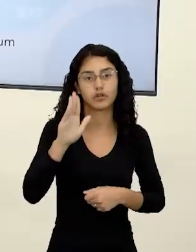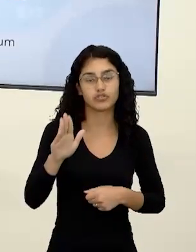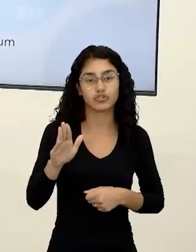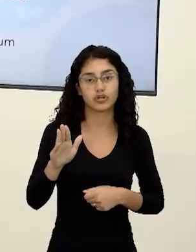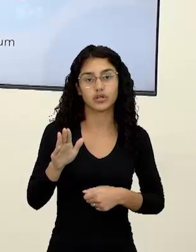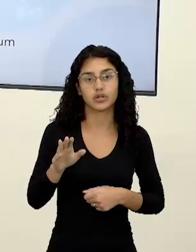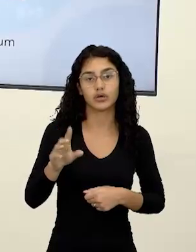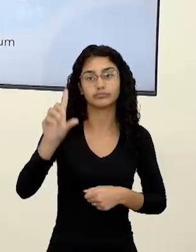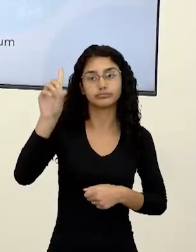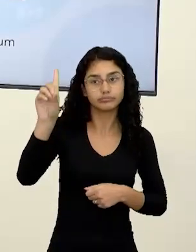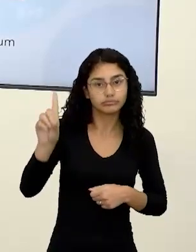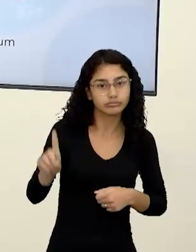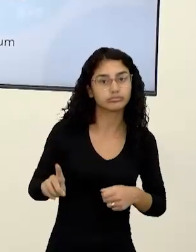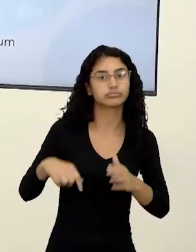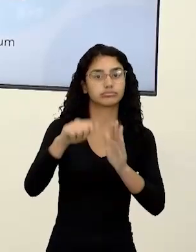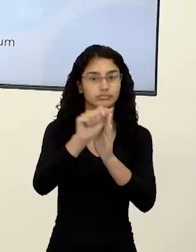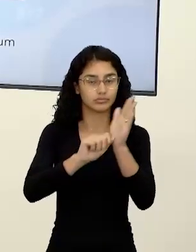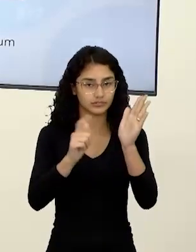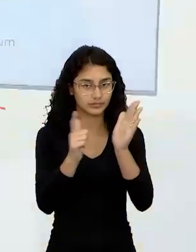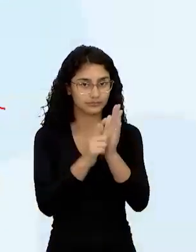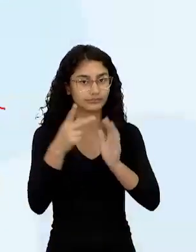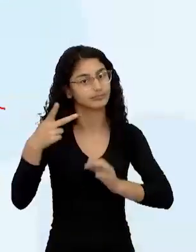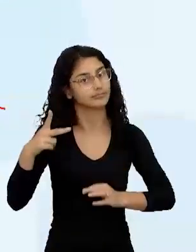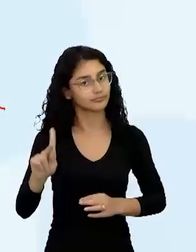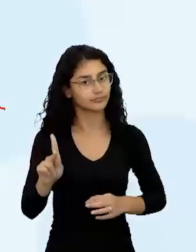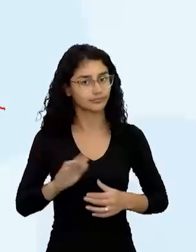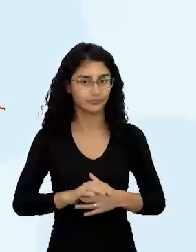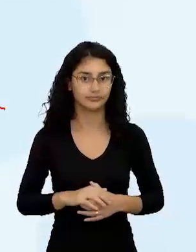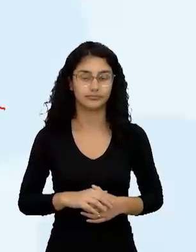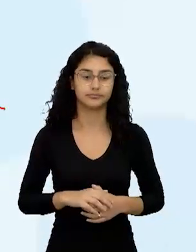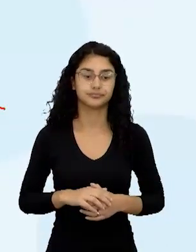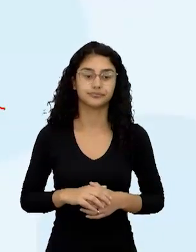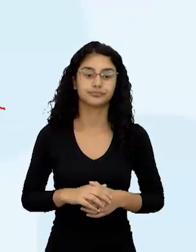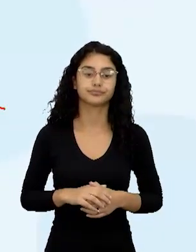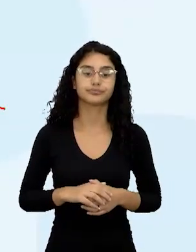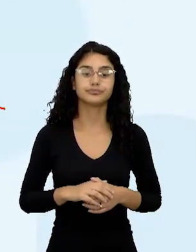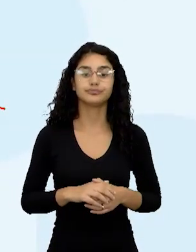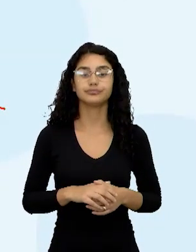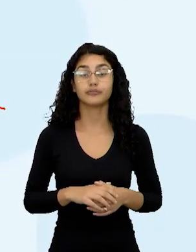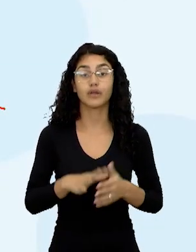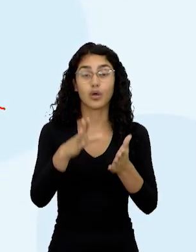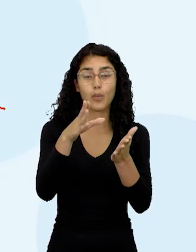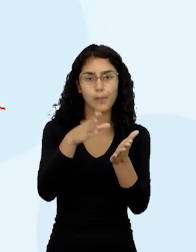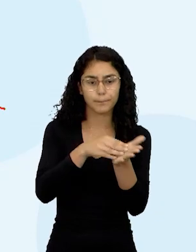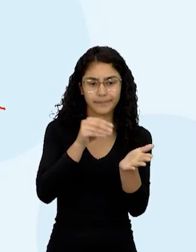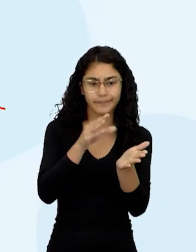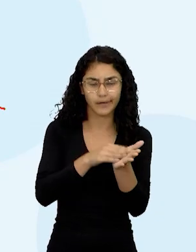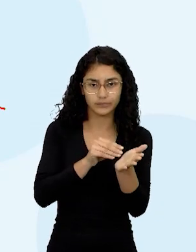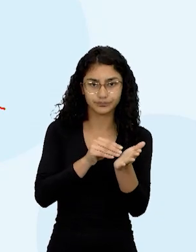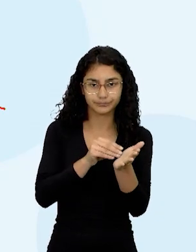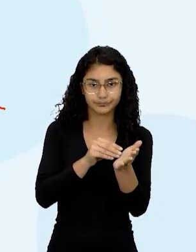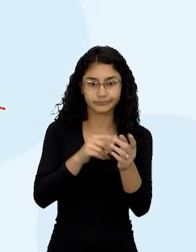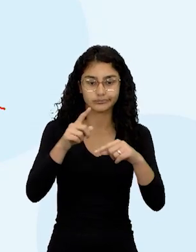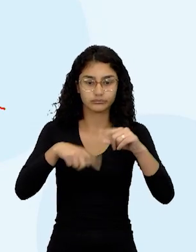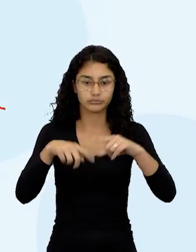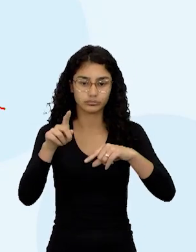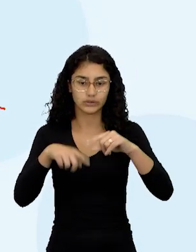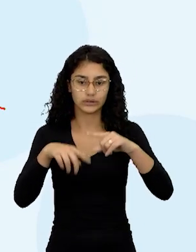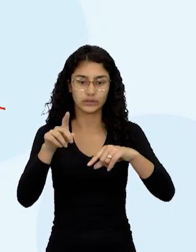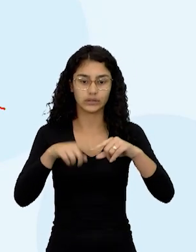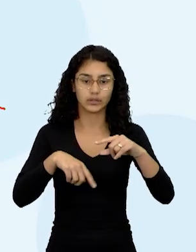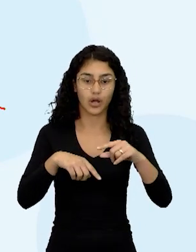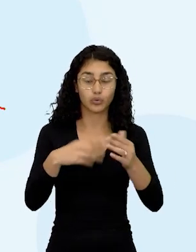aula. Justo? E copiei o conteúdo por si mesmo de um livro didático, um cartaz ou um filme